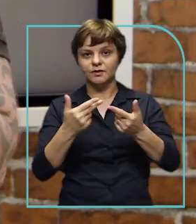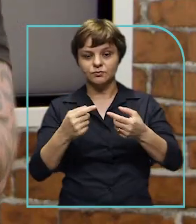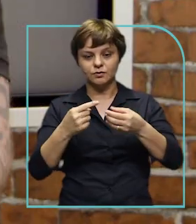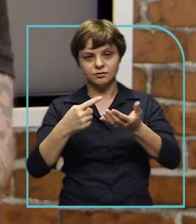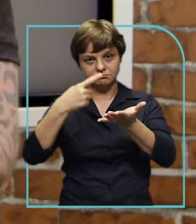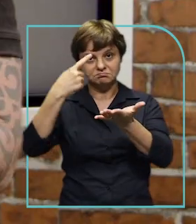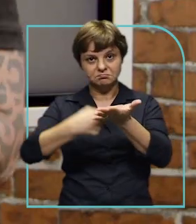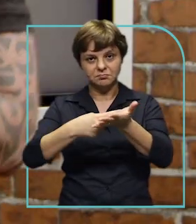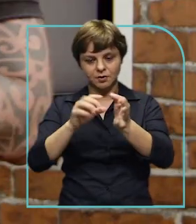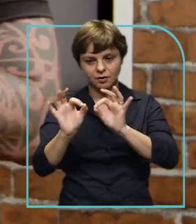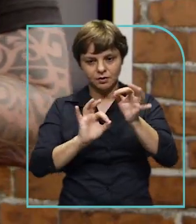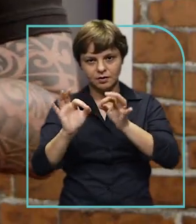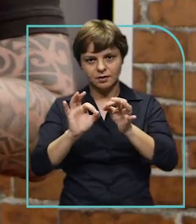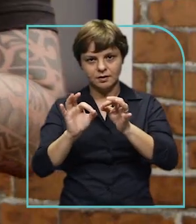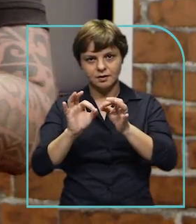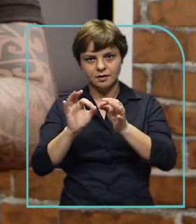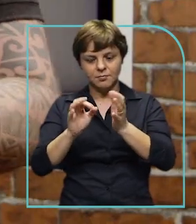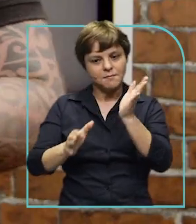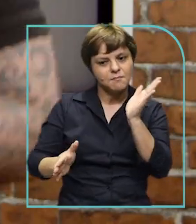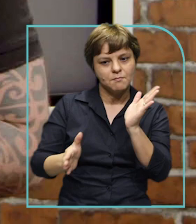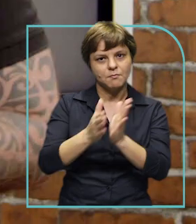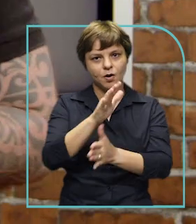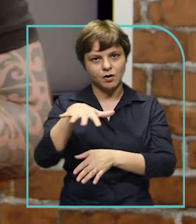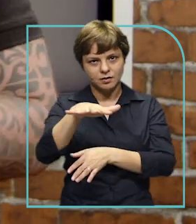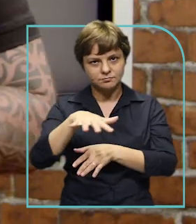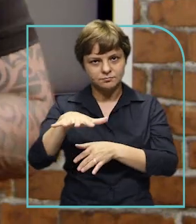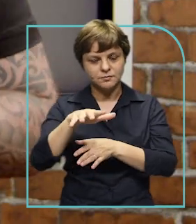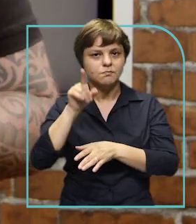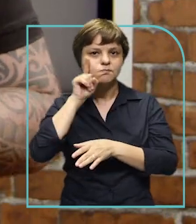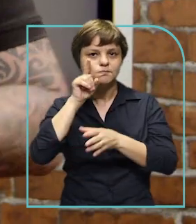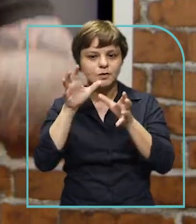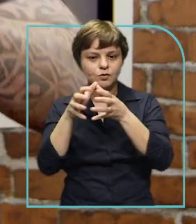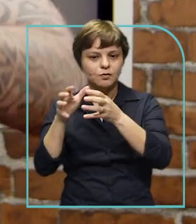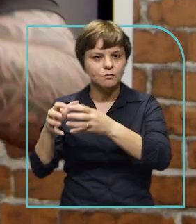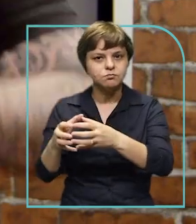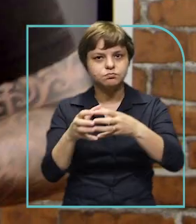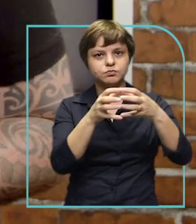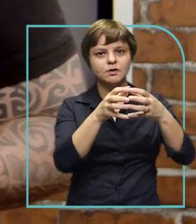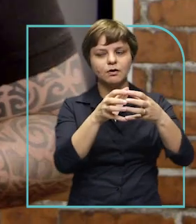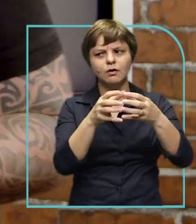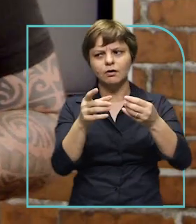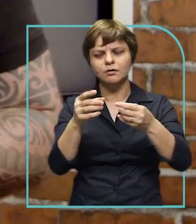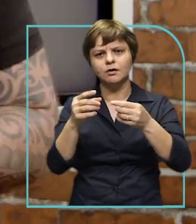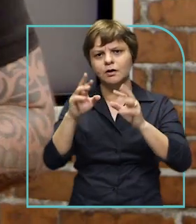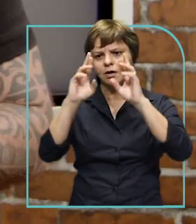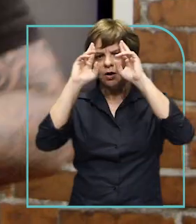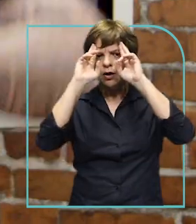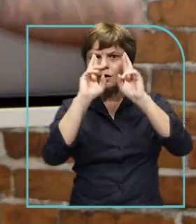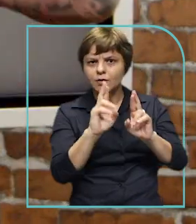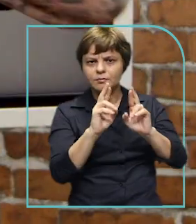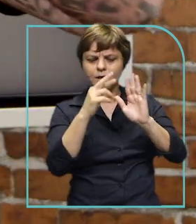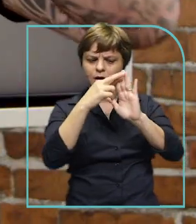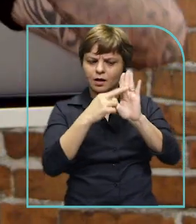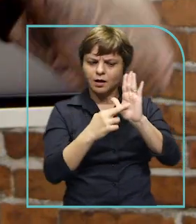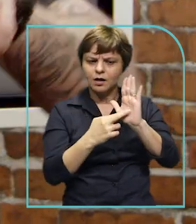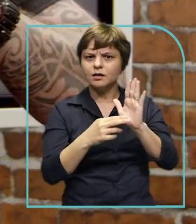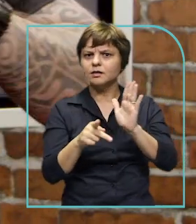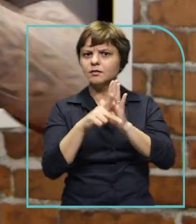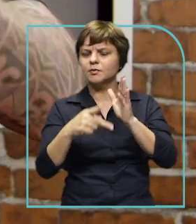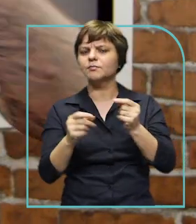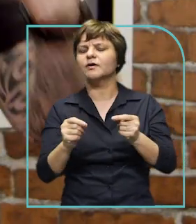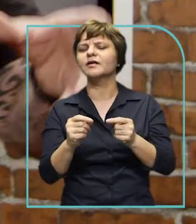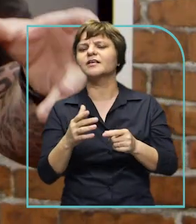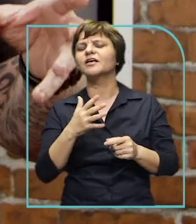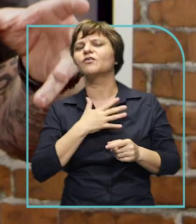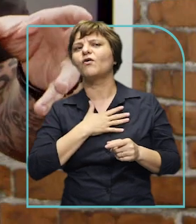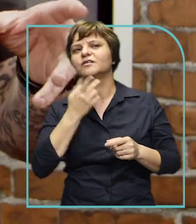dos acordos, né, para sair do território, foi que, olha, joga nas 4 linhas. O que é jogar nas 4 linhas,